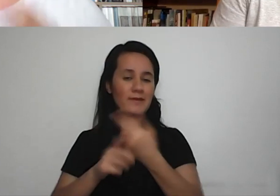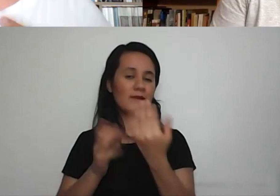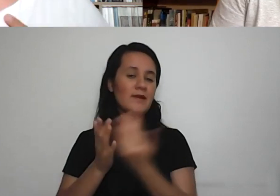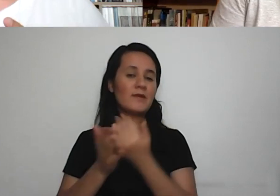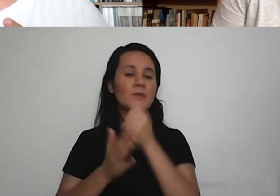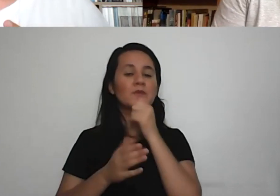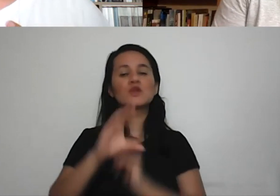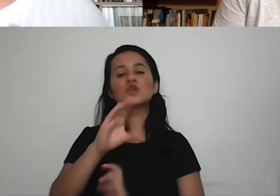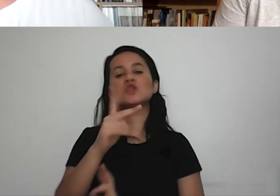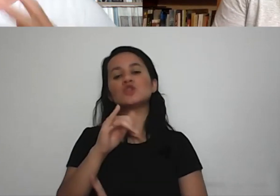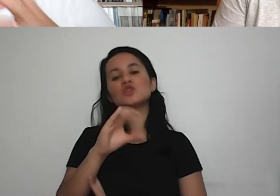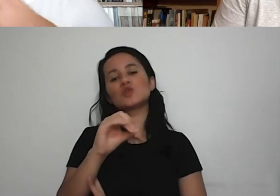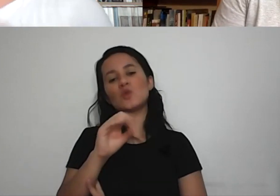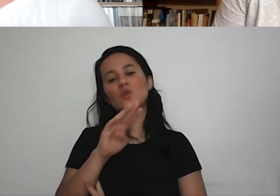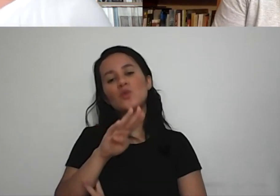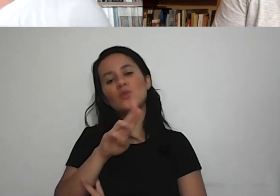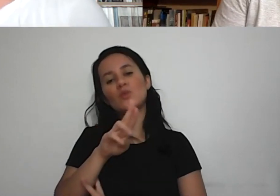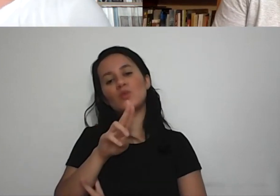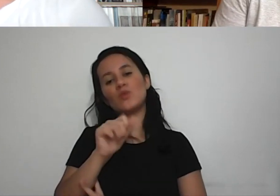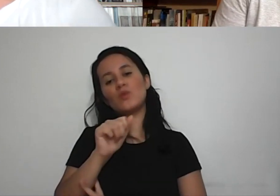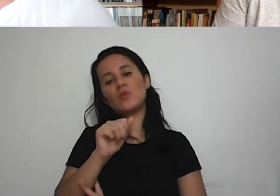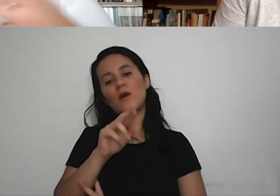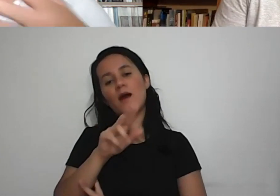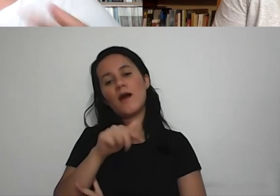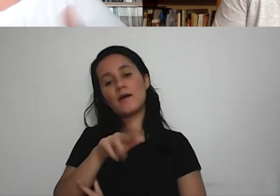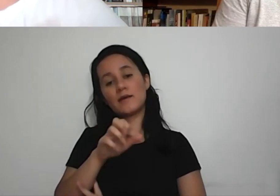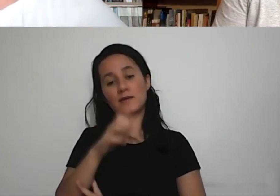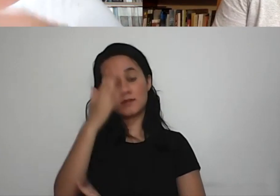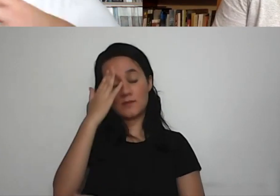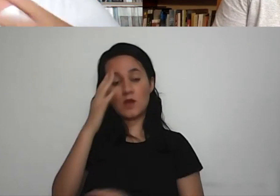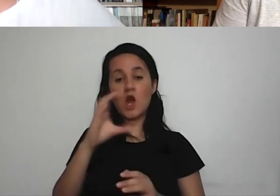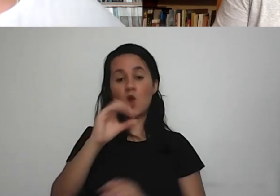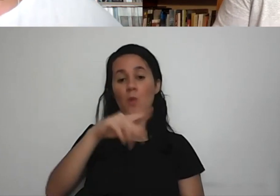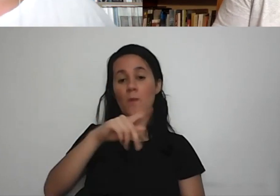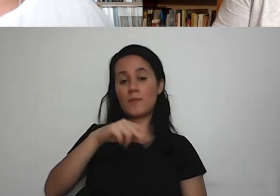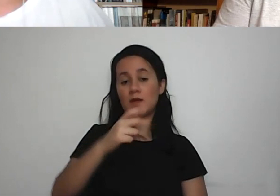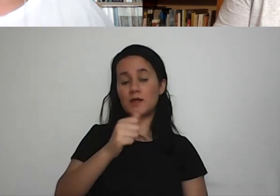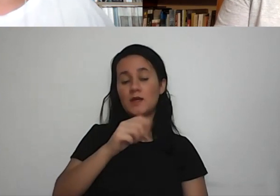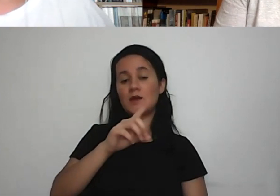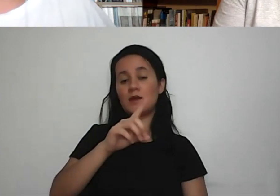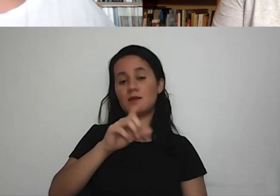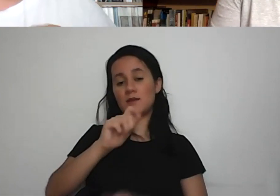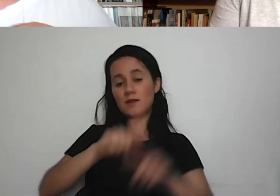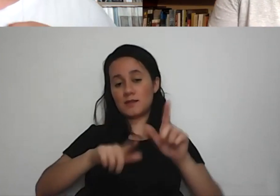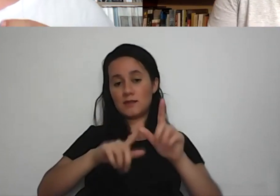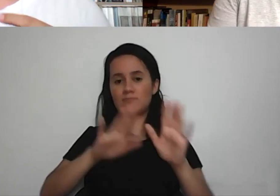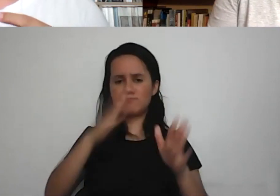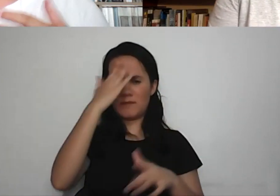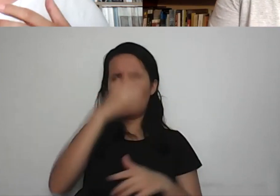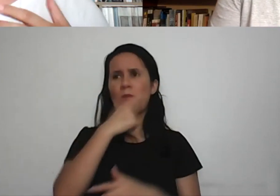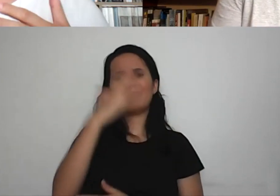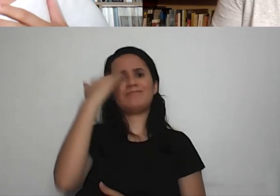Chico Buarque, que saiu pela Companhia das Letras, tudo bem, não estamos falando do gigante que é o Chico Buarque, mas